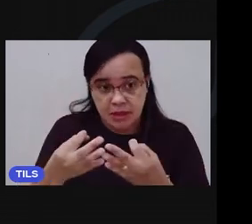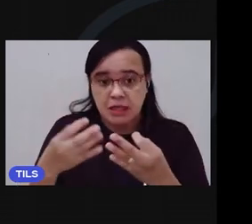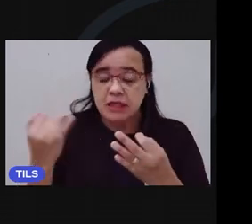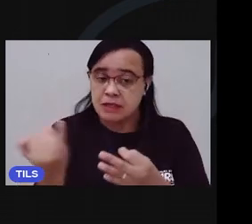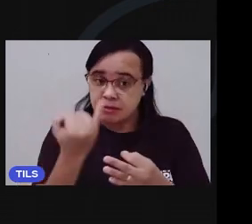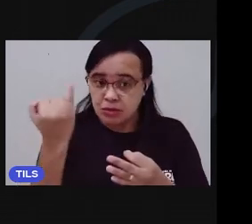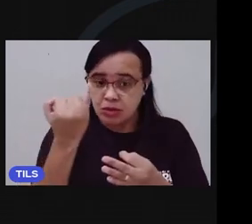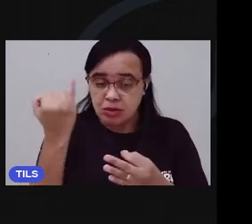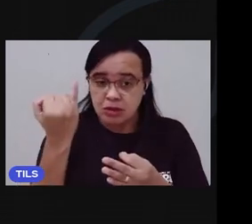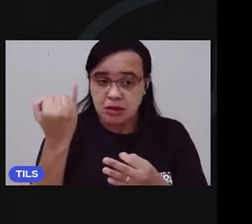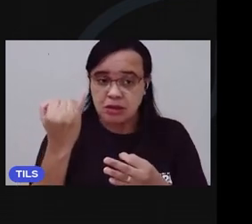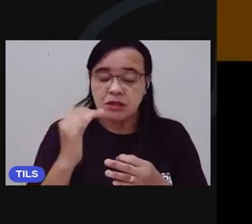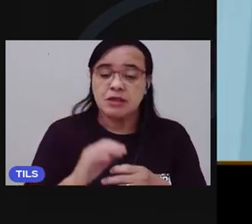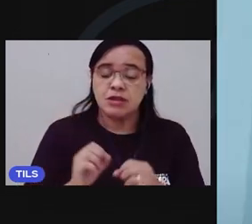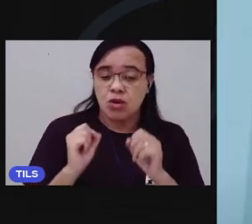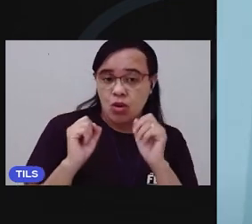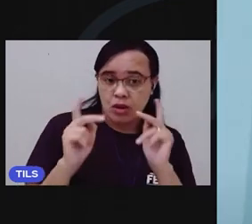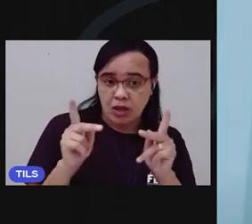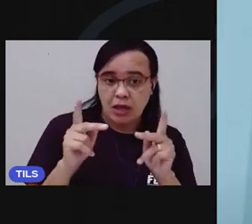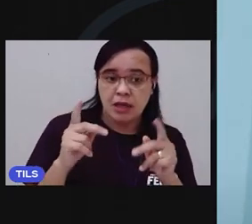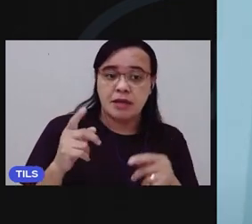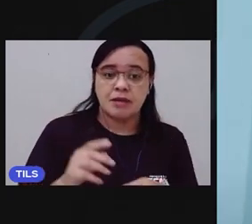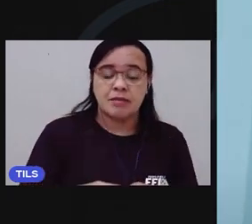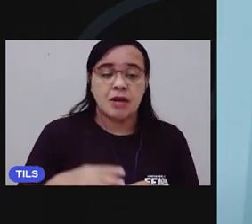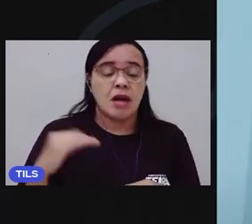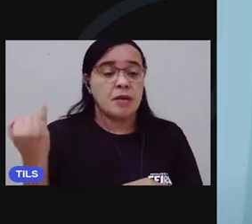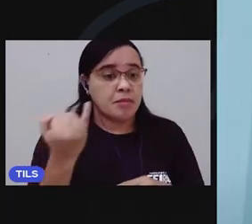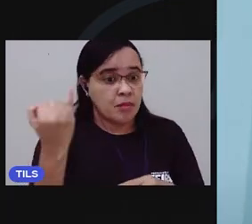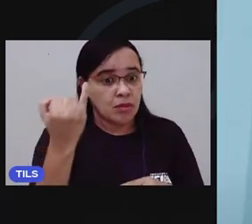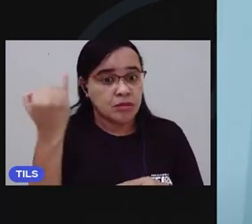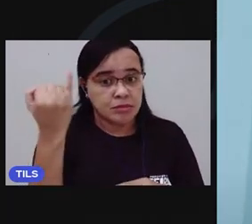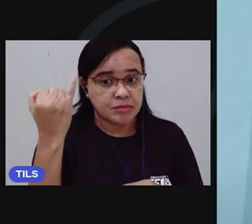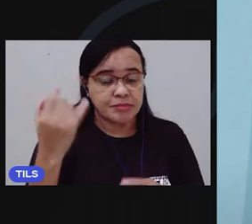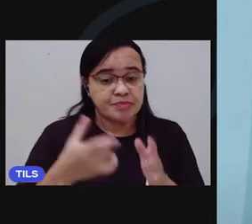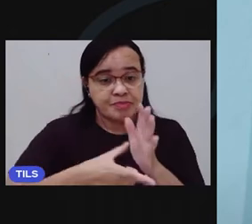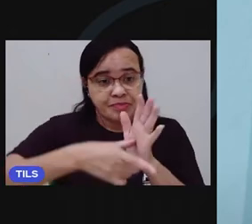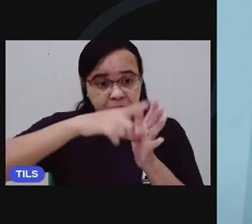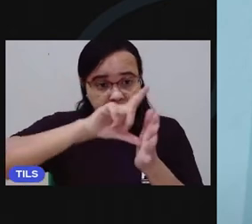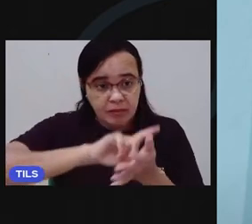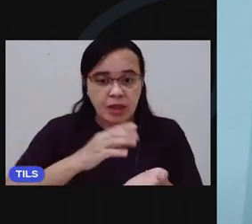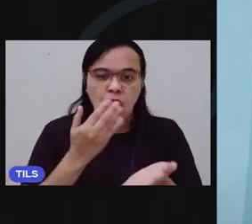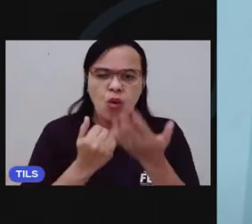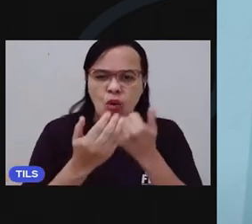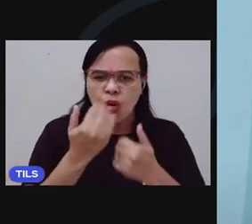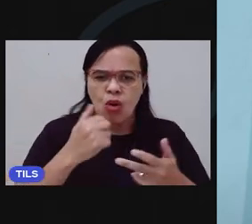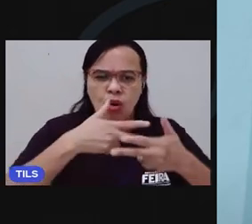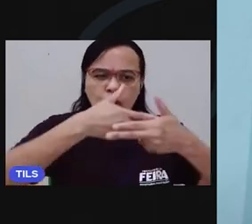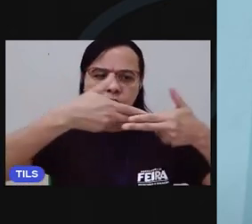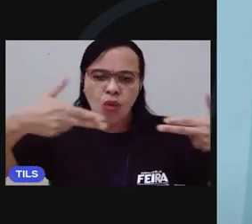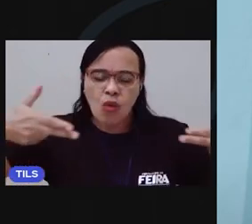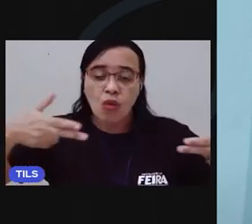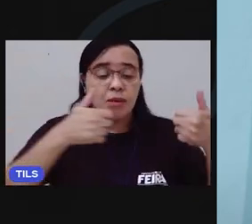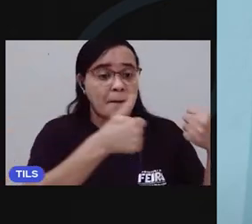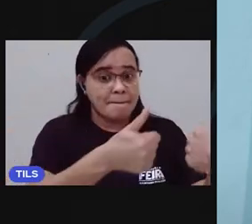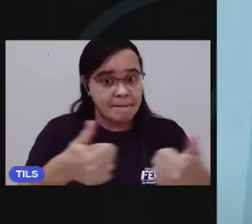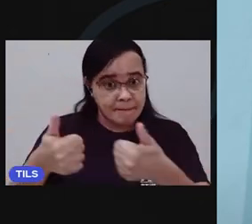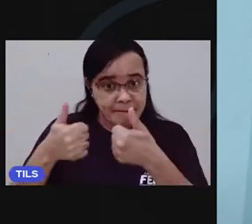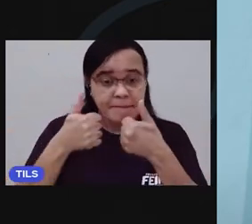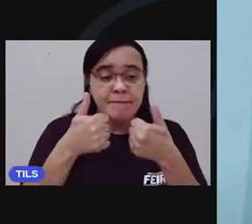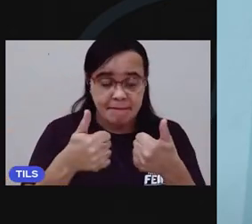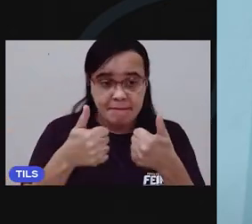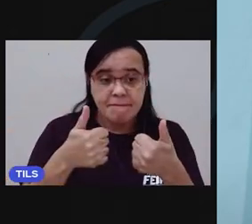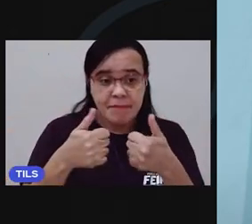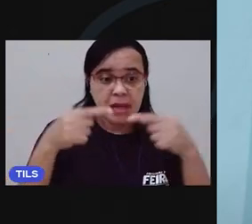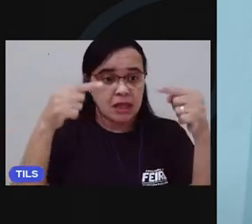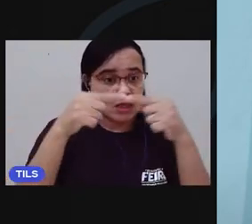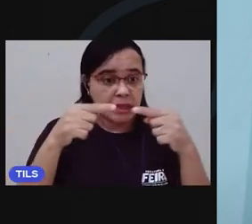porque você não conseguiu, tudo bem? Além disso, a doutora falou que temos que nos alimentar muito bem, não só para cuidar dos dentes, mas também para cuidar